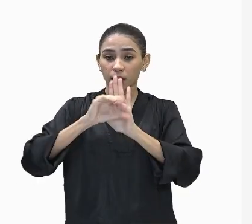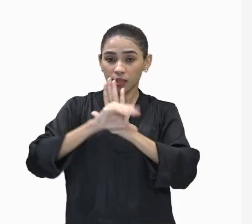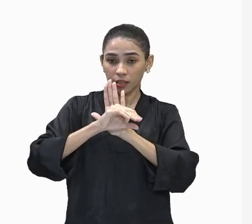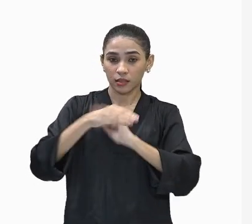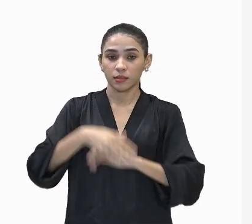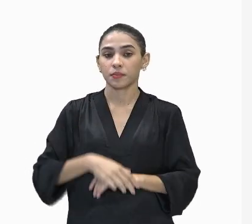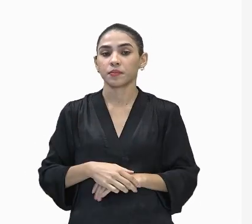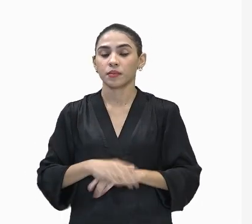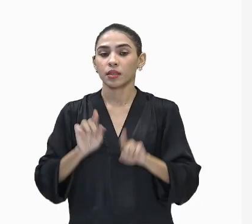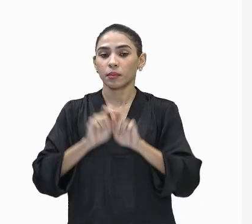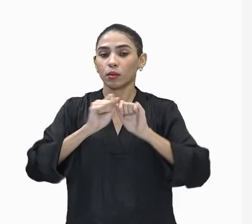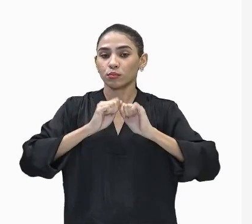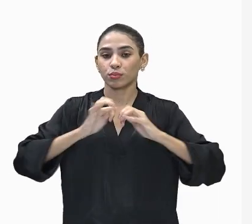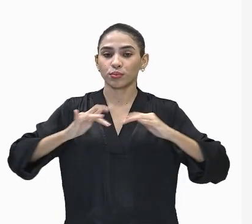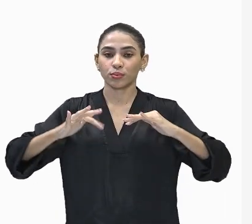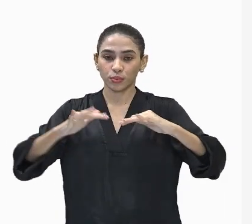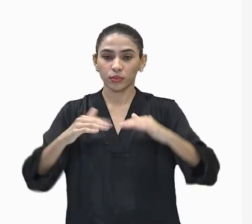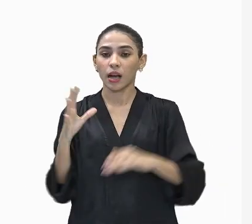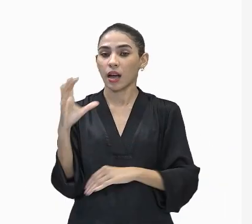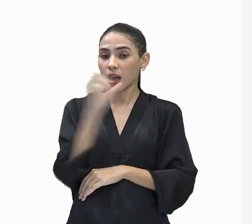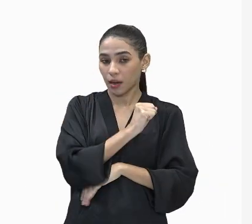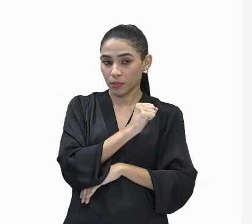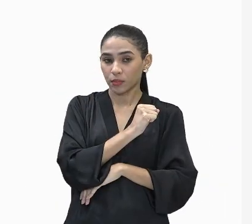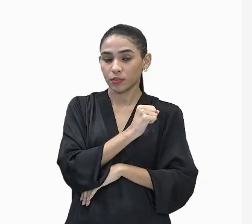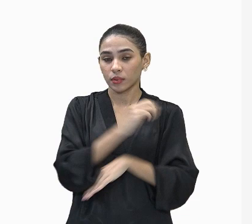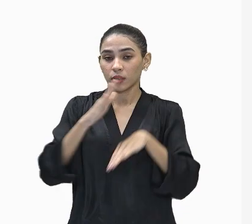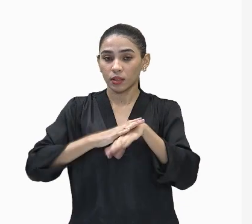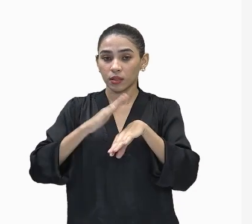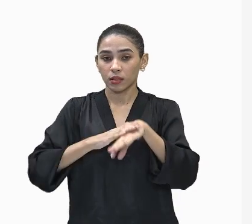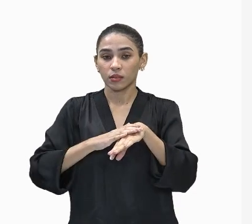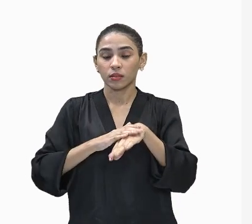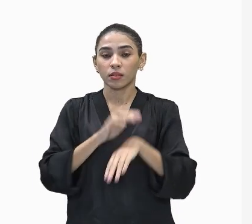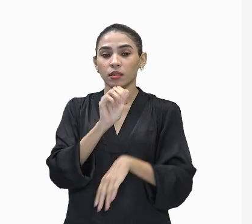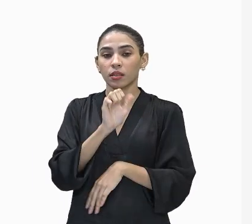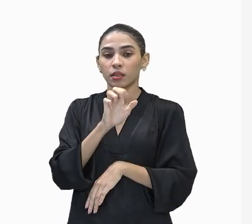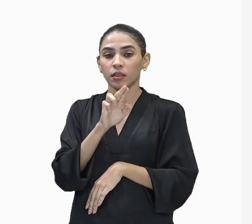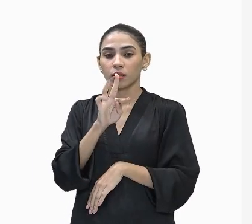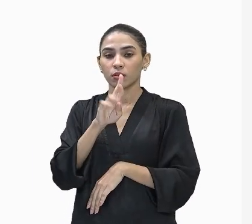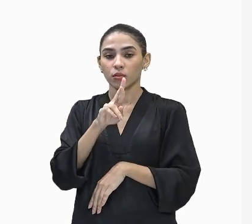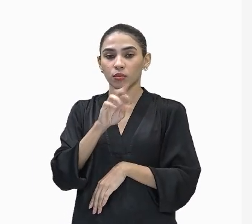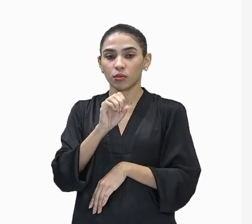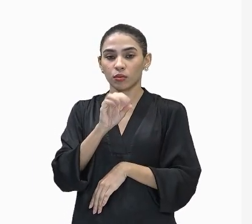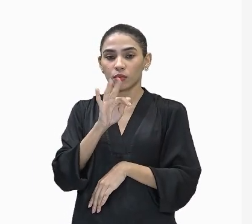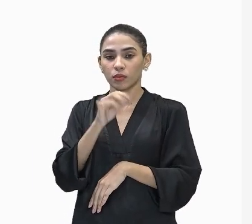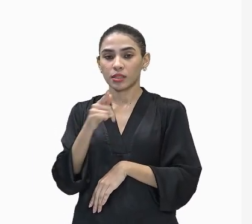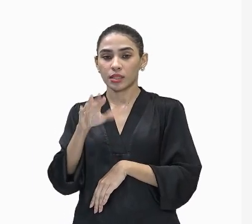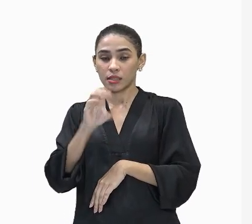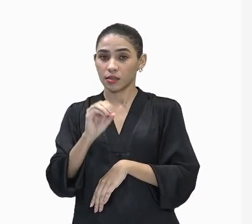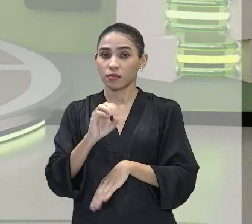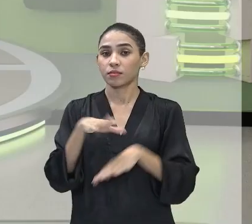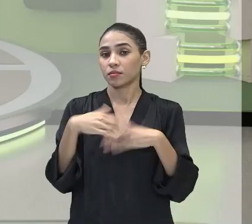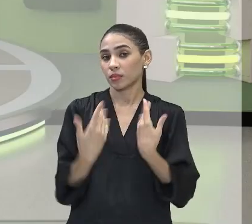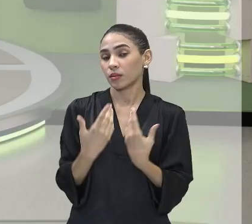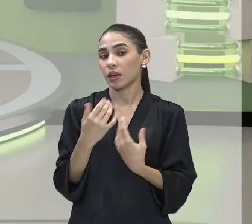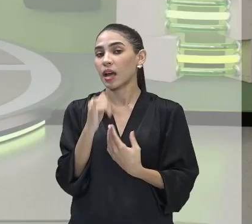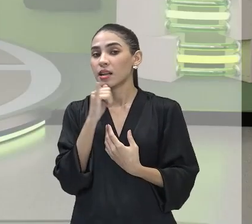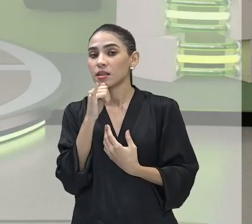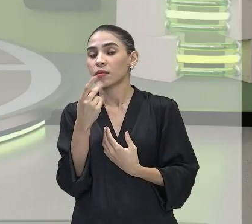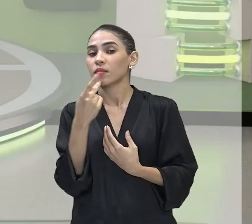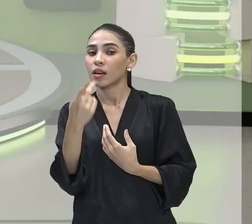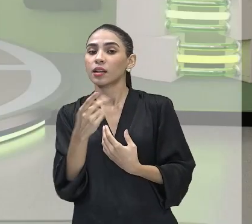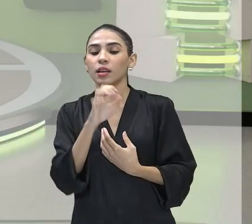que se proliferam rapidamente produzindo o fenômeno chamado de eutrofização né então quando a gente fala de